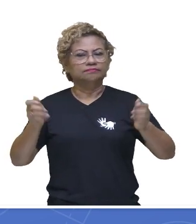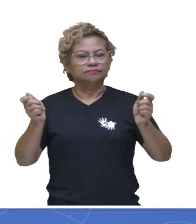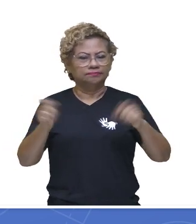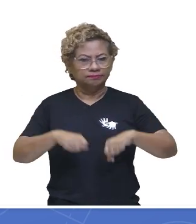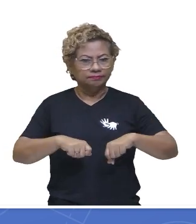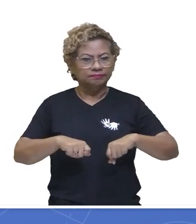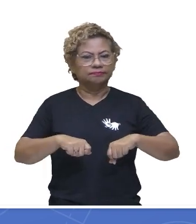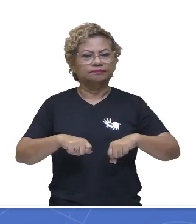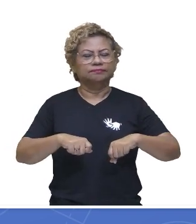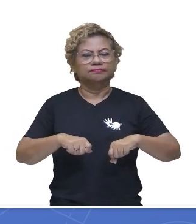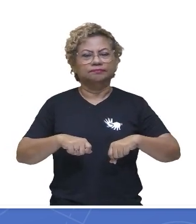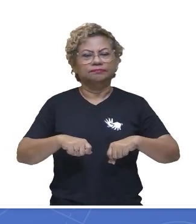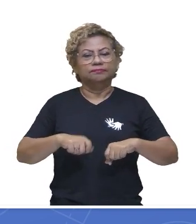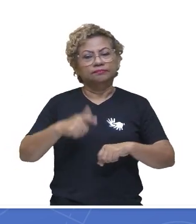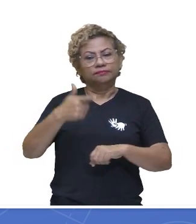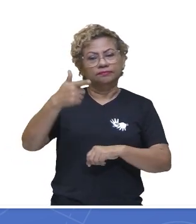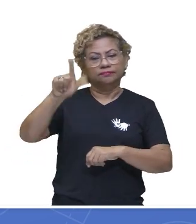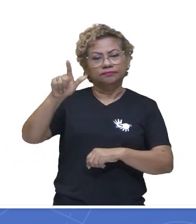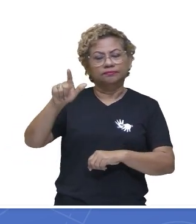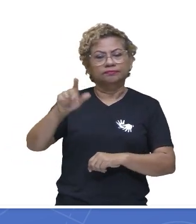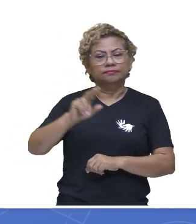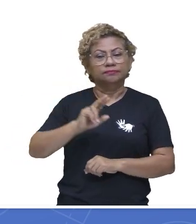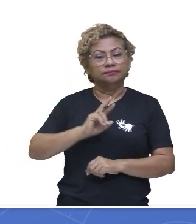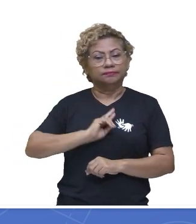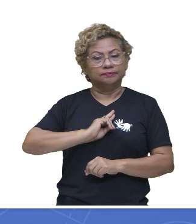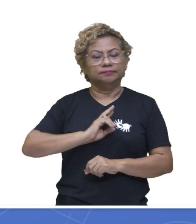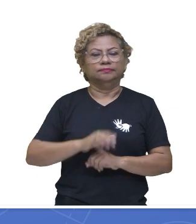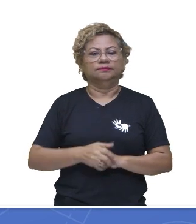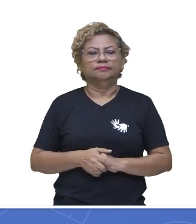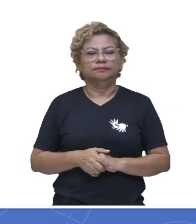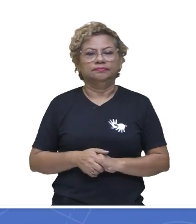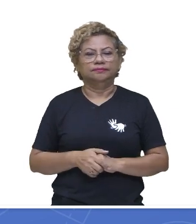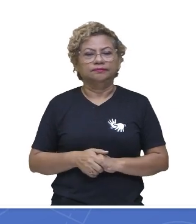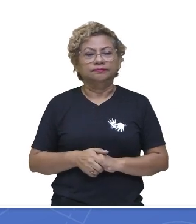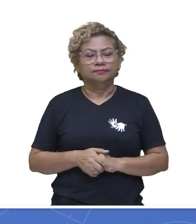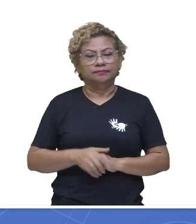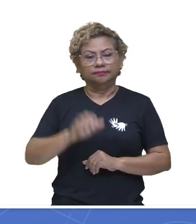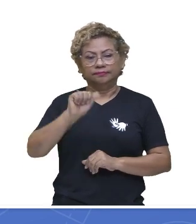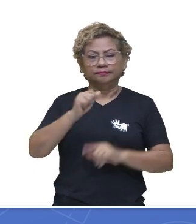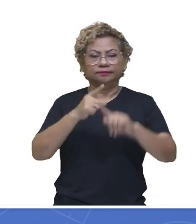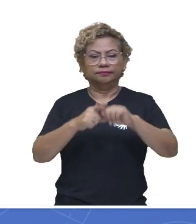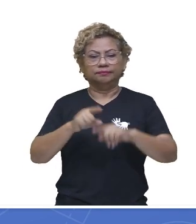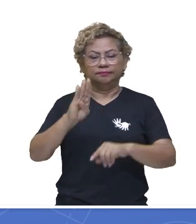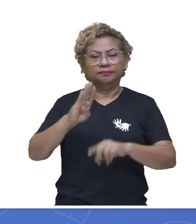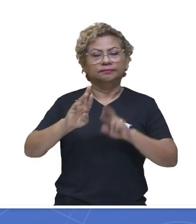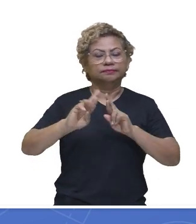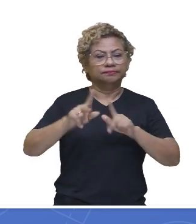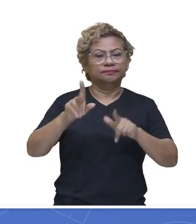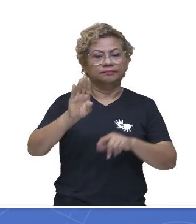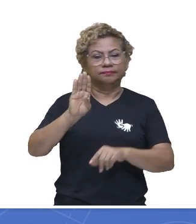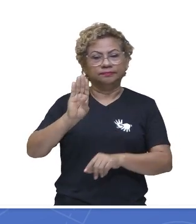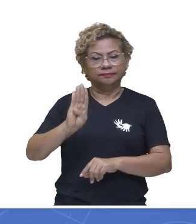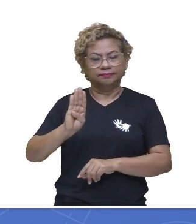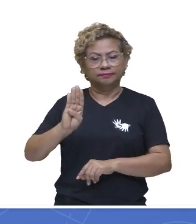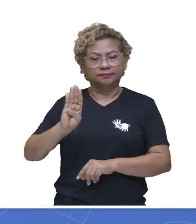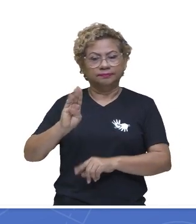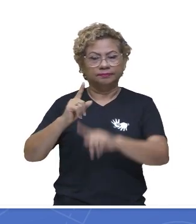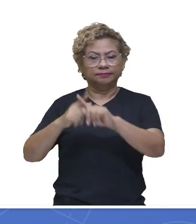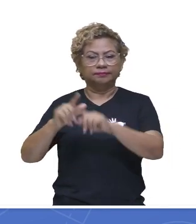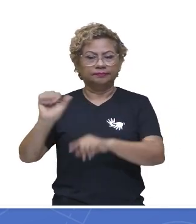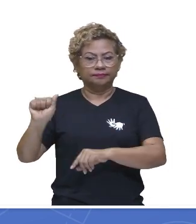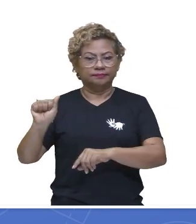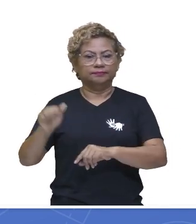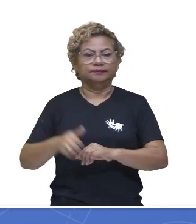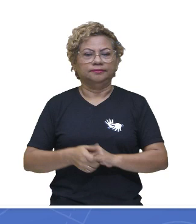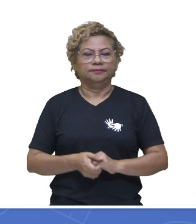vejam, A vezes B é diferente de B vezes A,